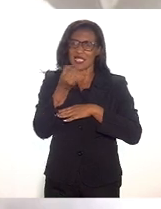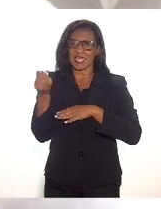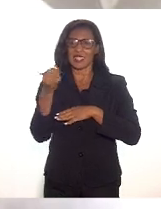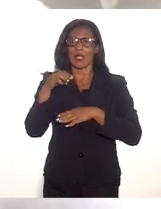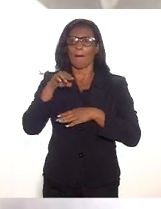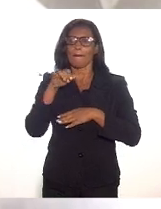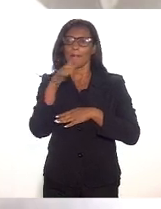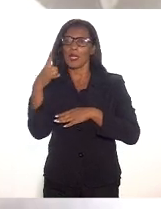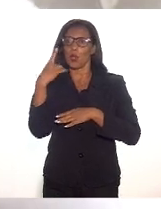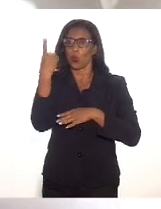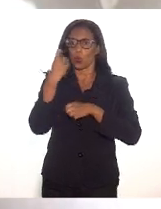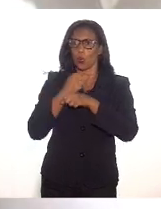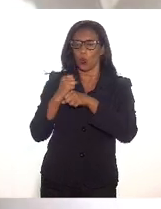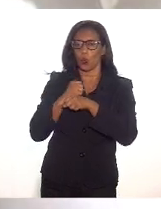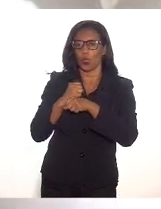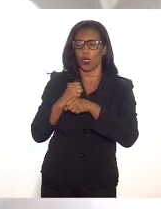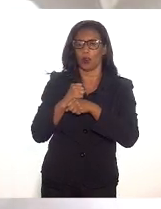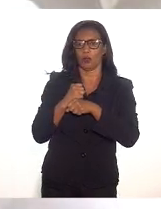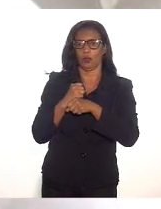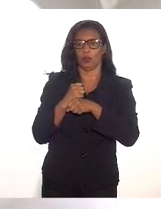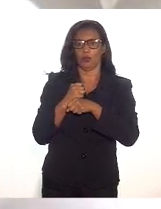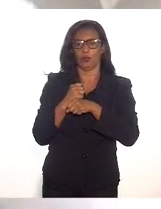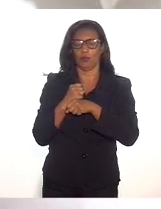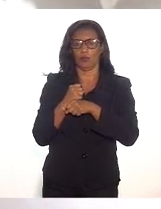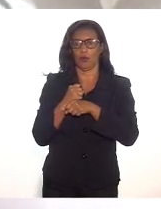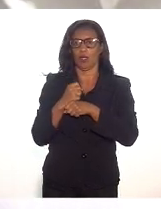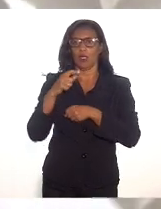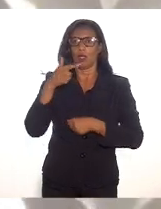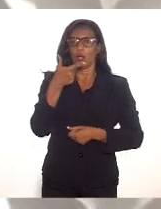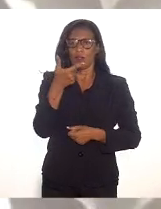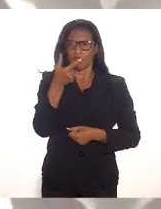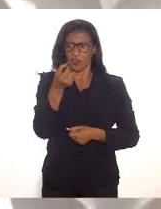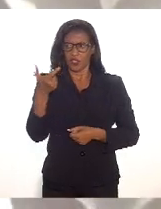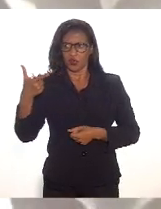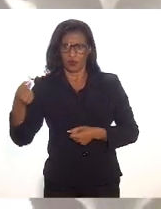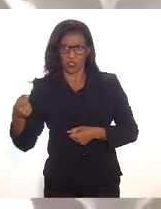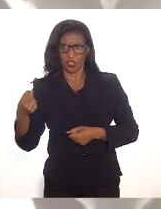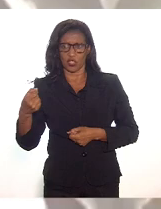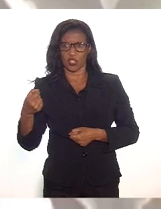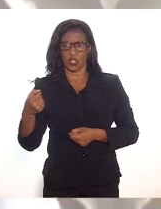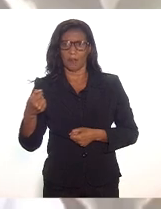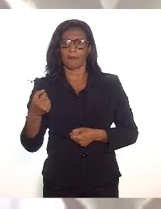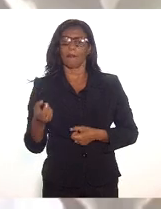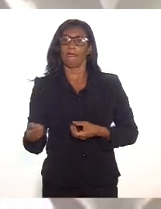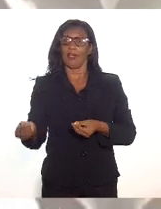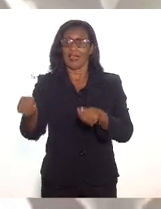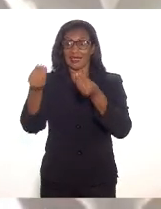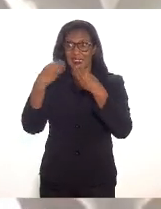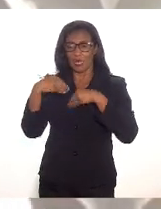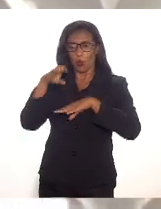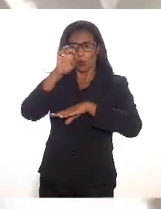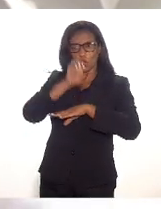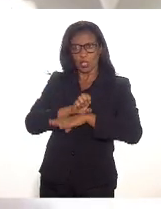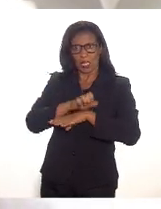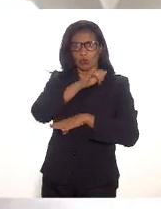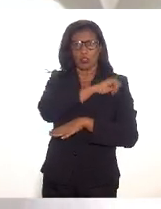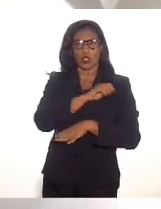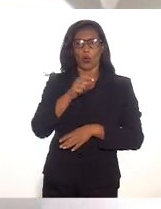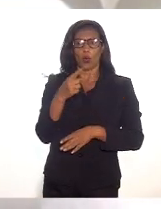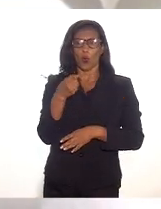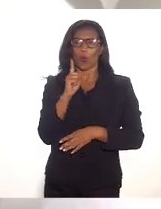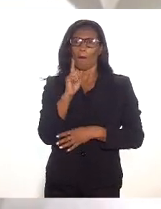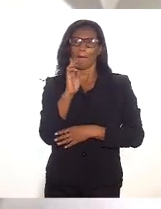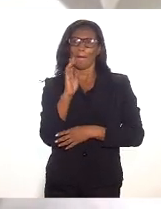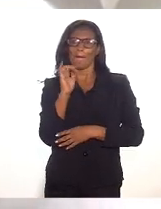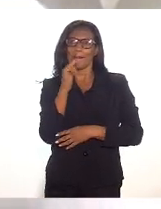de 2020, a SEDAI deu ao Estado do Rio de Janeiro um lucro de 1 bilhão de reais. E